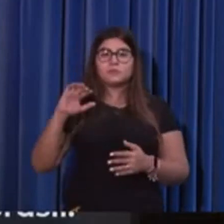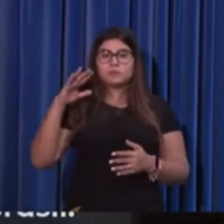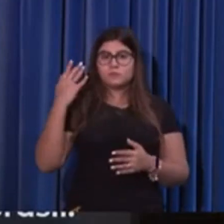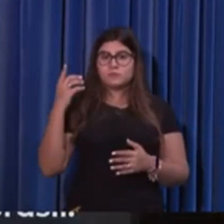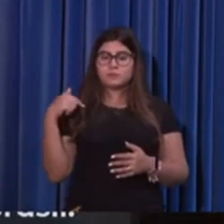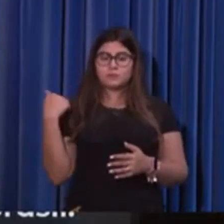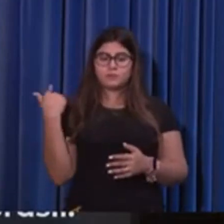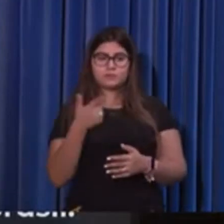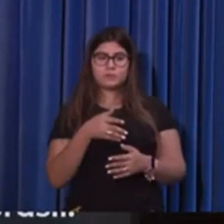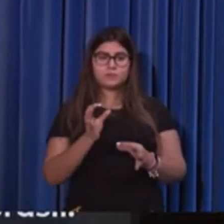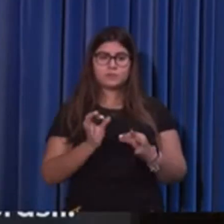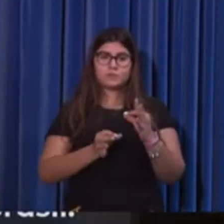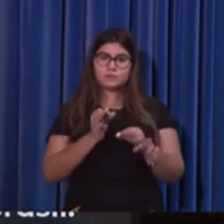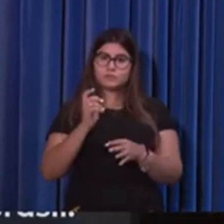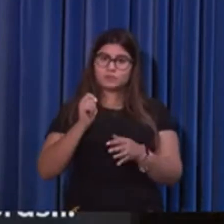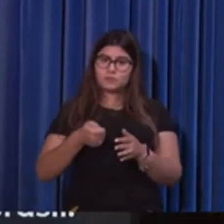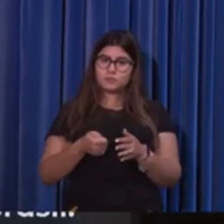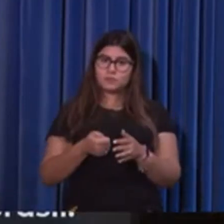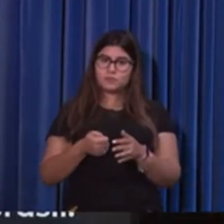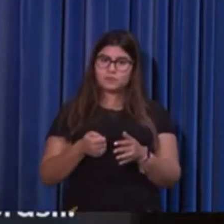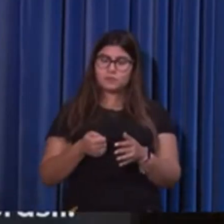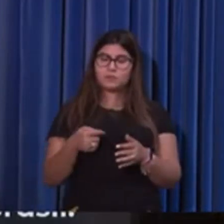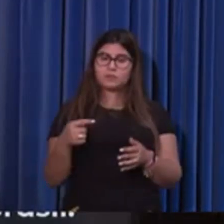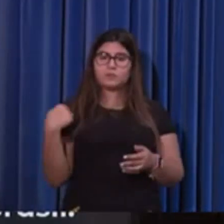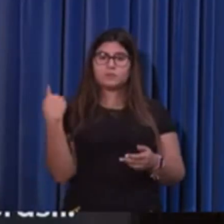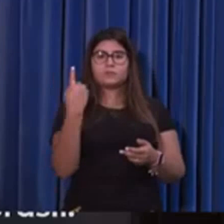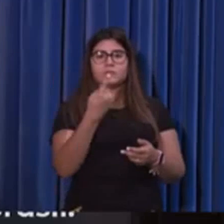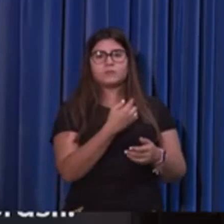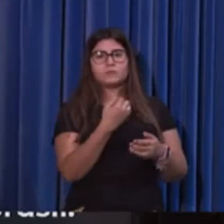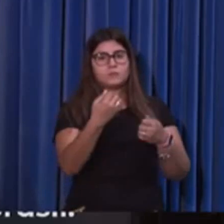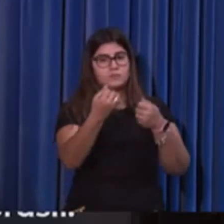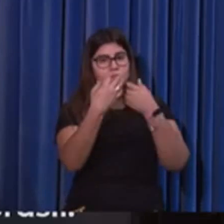julgados, somos disciplinados pelo Senhor,